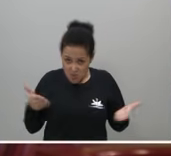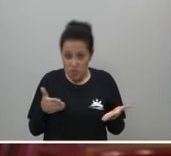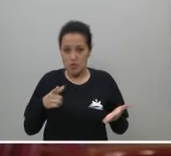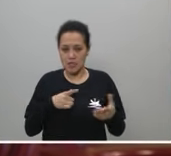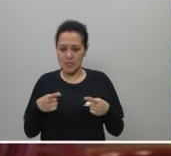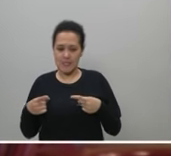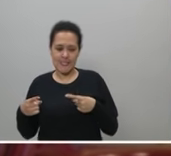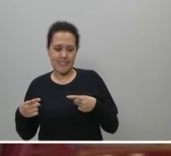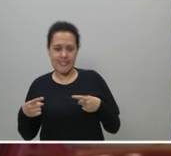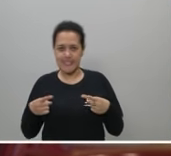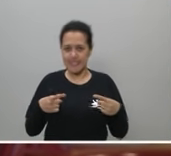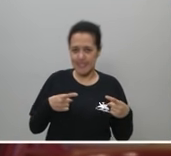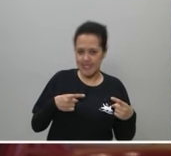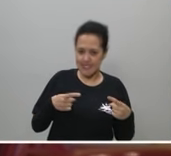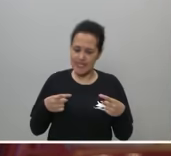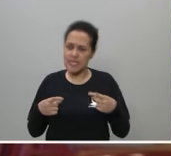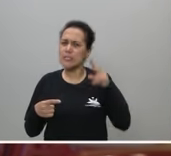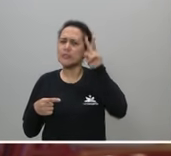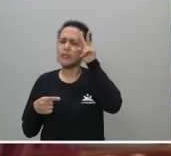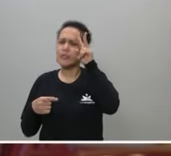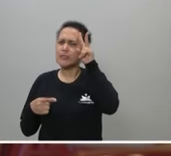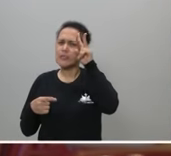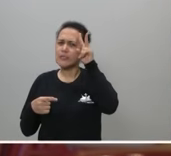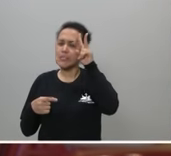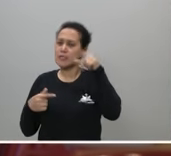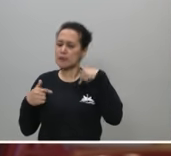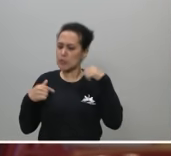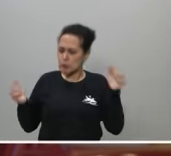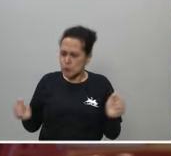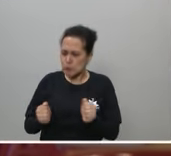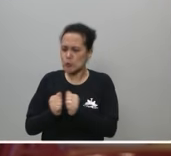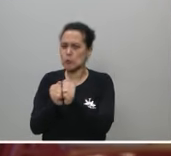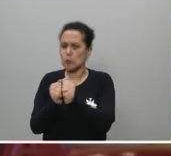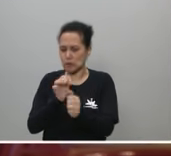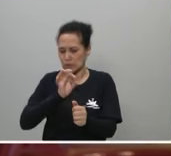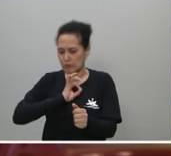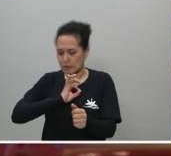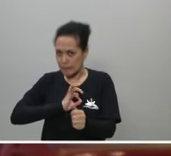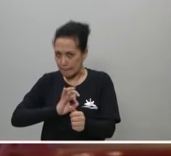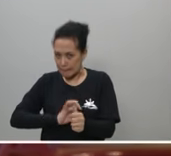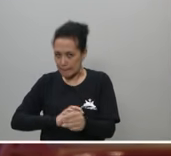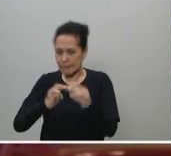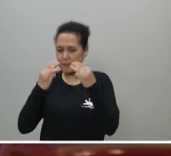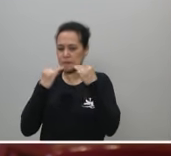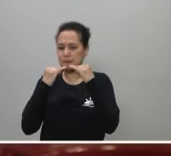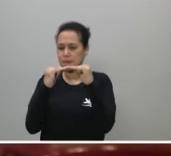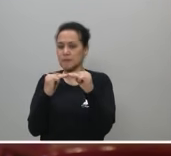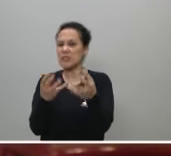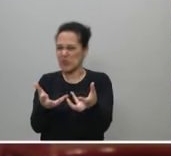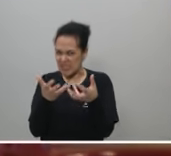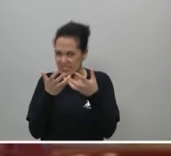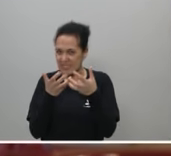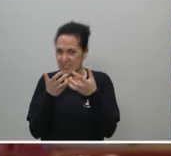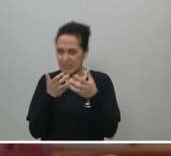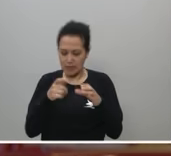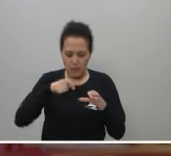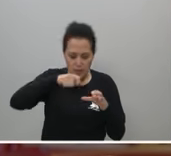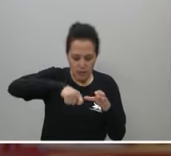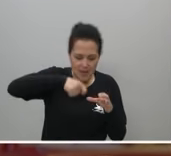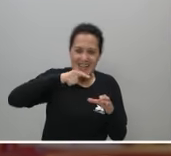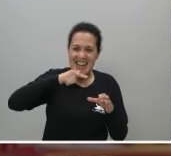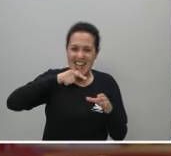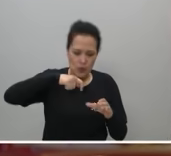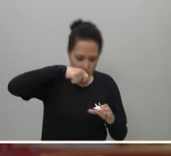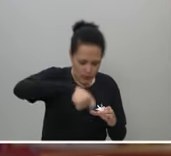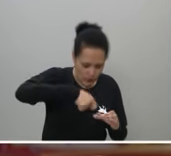quando eu quis ir fazer um padre missão na Samaria, eu quis ir fazer o Poço de Jacó. Gente, foi uma dificuldade